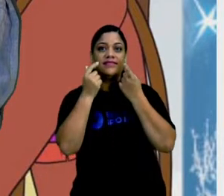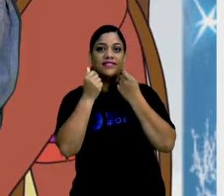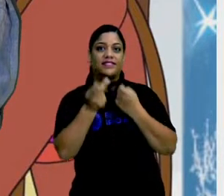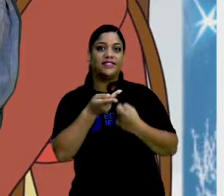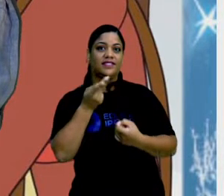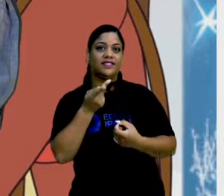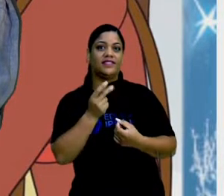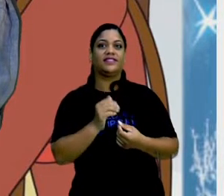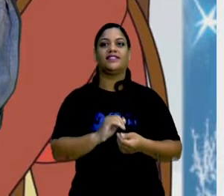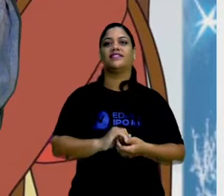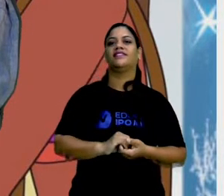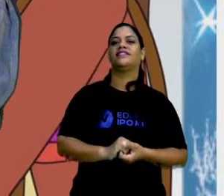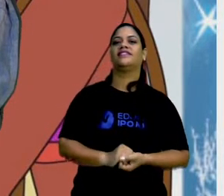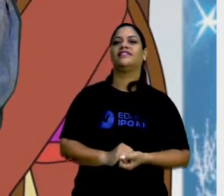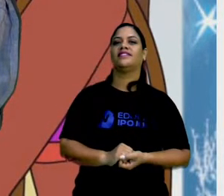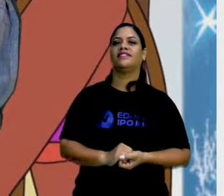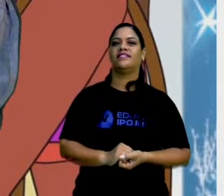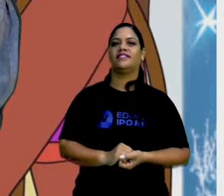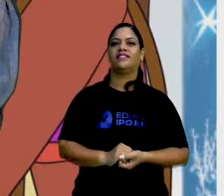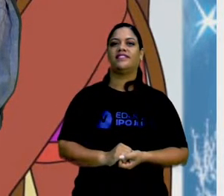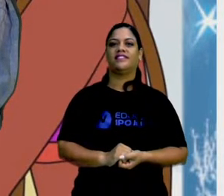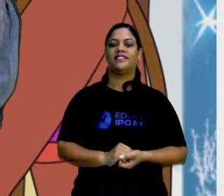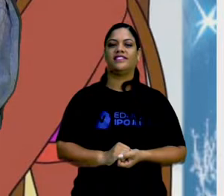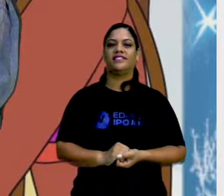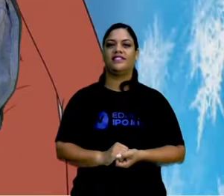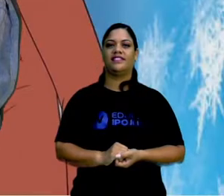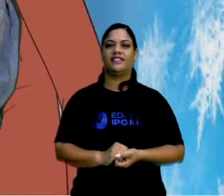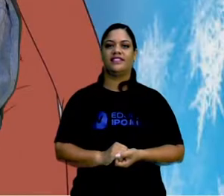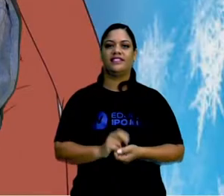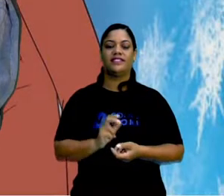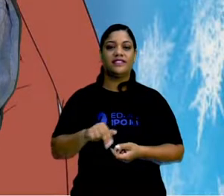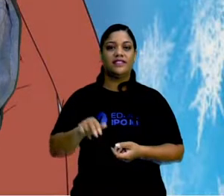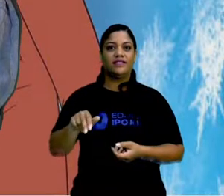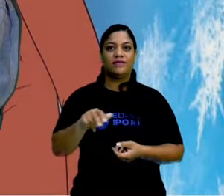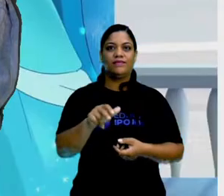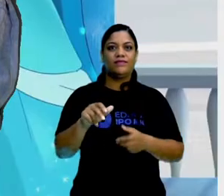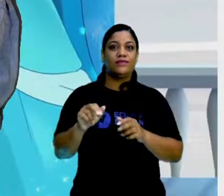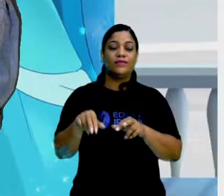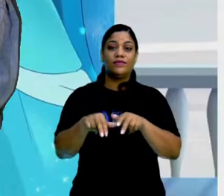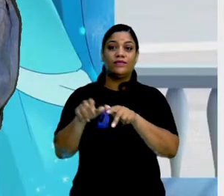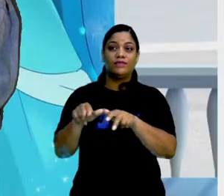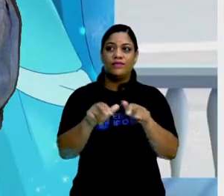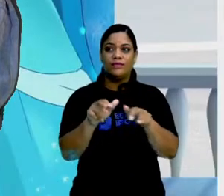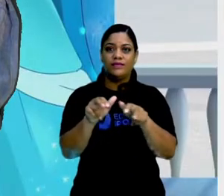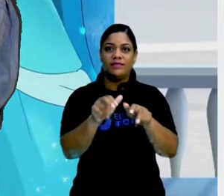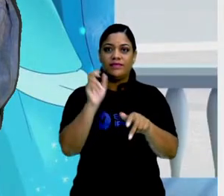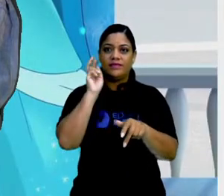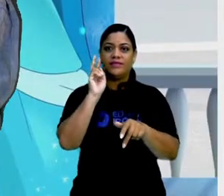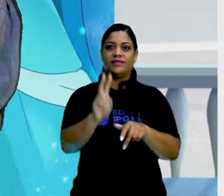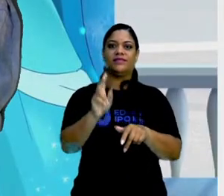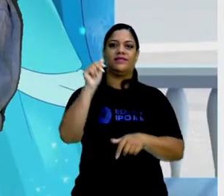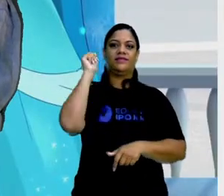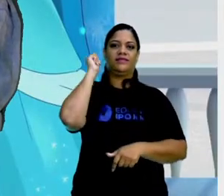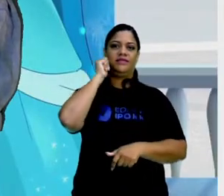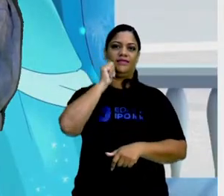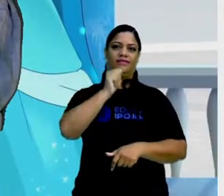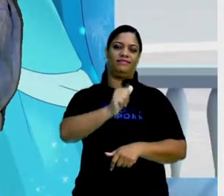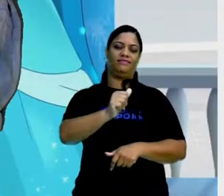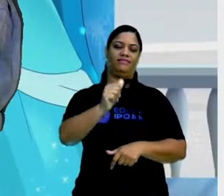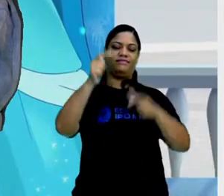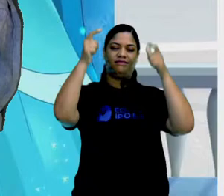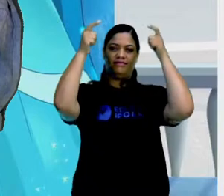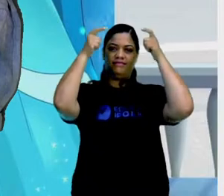falou. Uhum. Quando eles iam saindo do castelo, apareceu, olha a rainha.